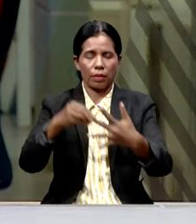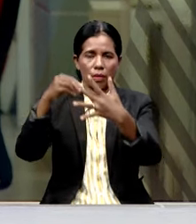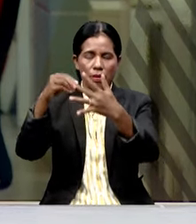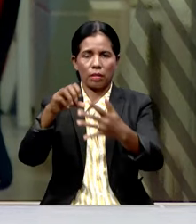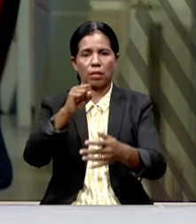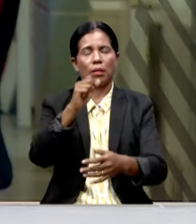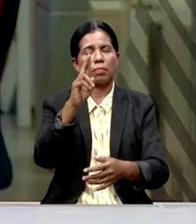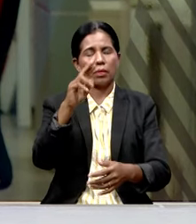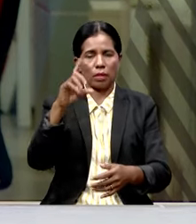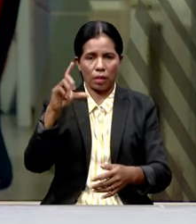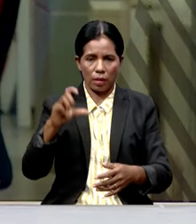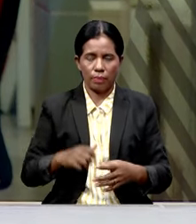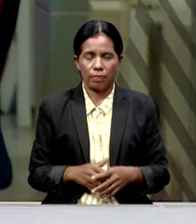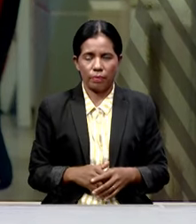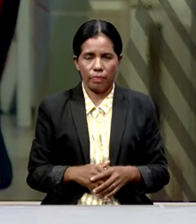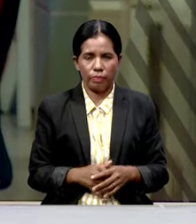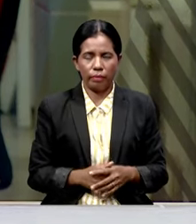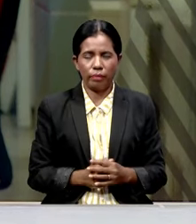Samuel.